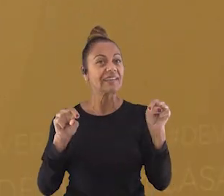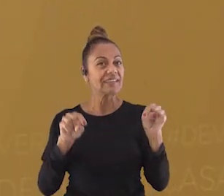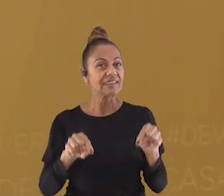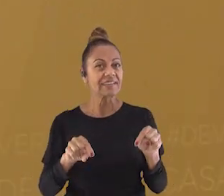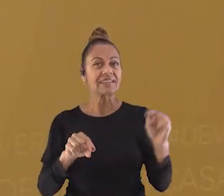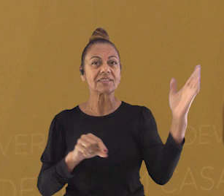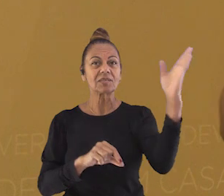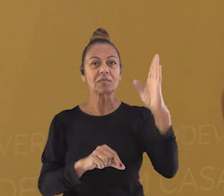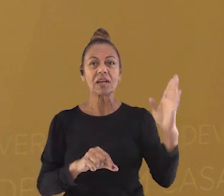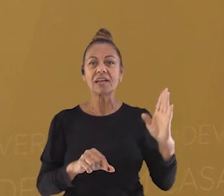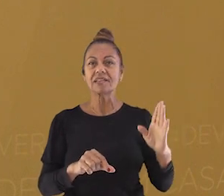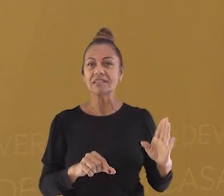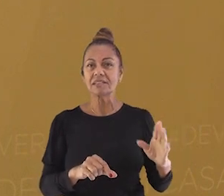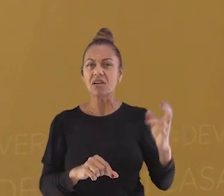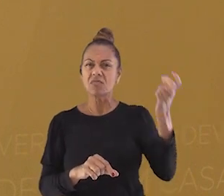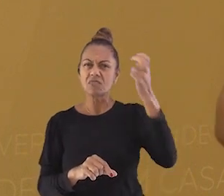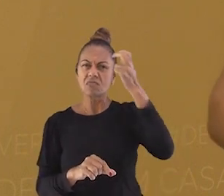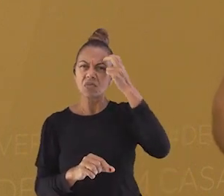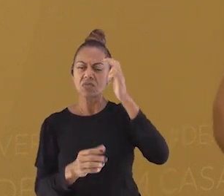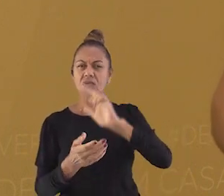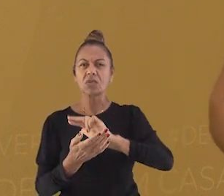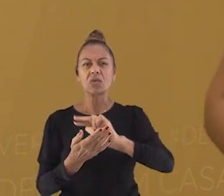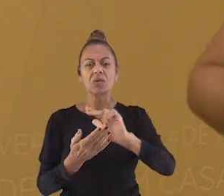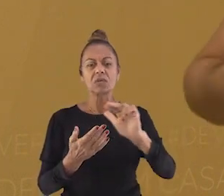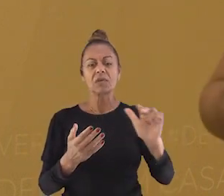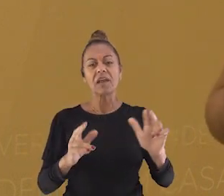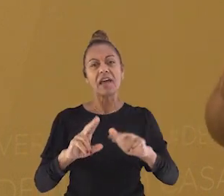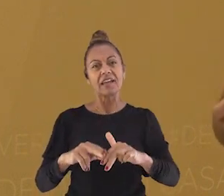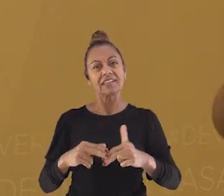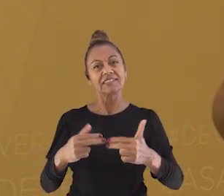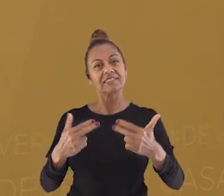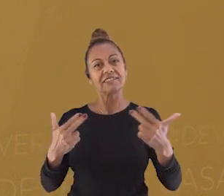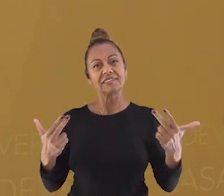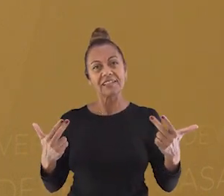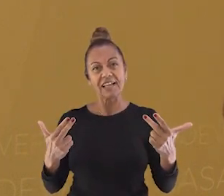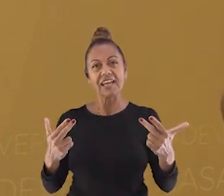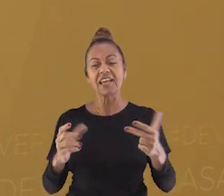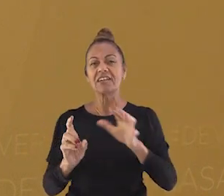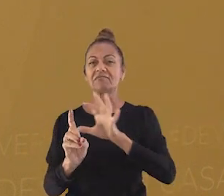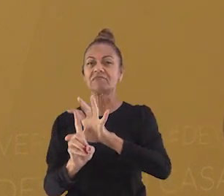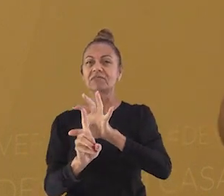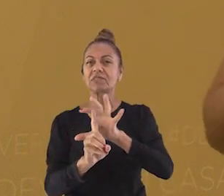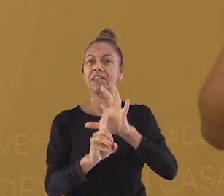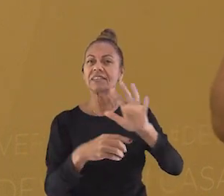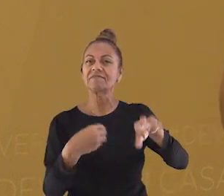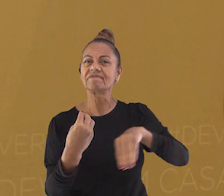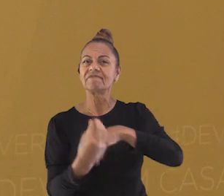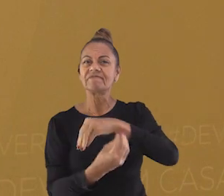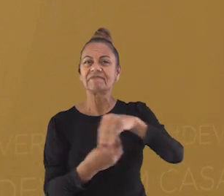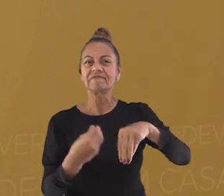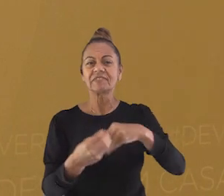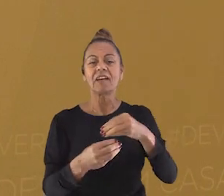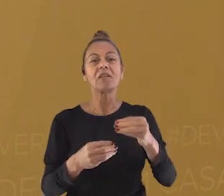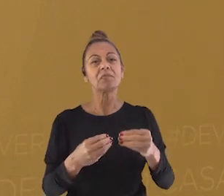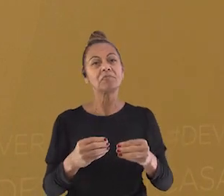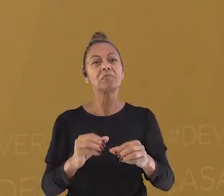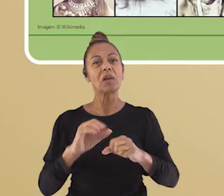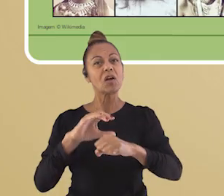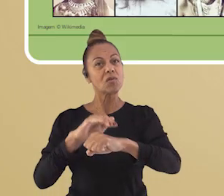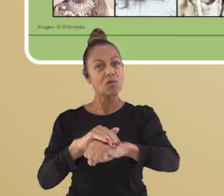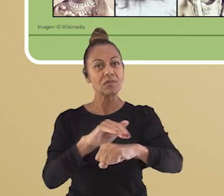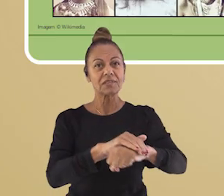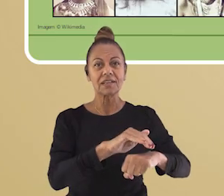forte característica multicultural do país, devido aos fatores de migração e colonização que já